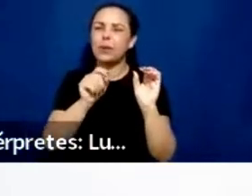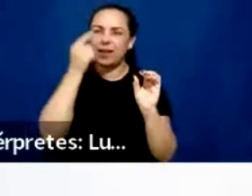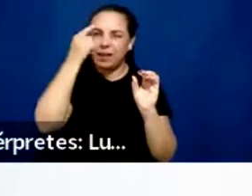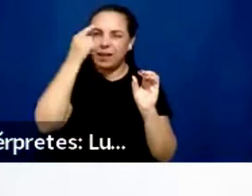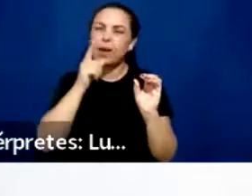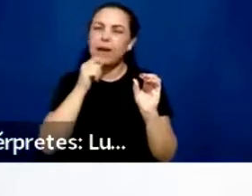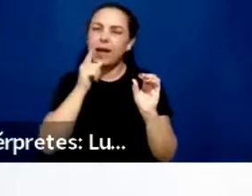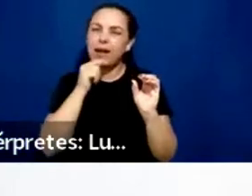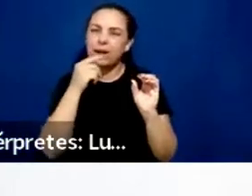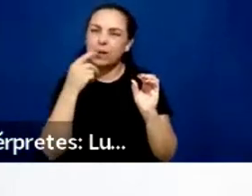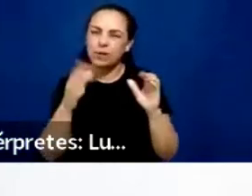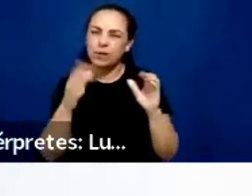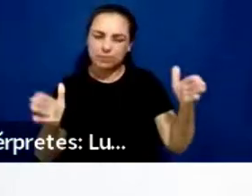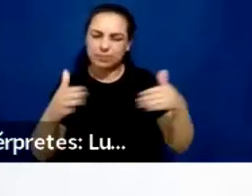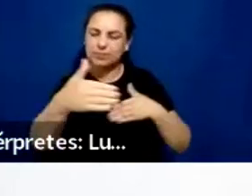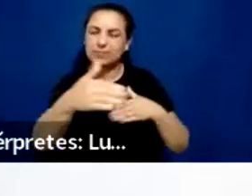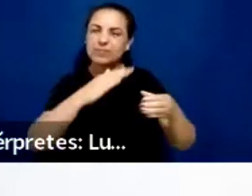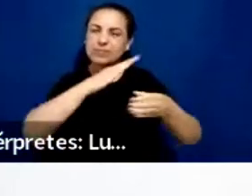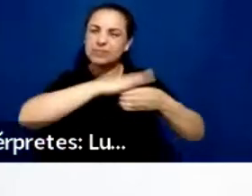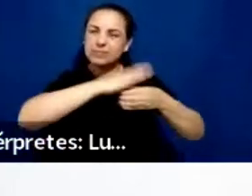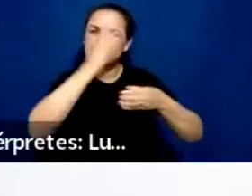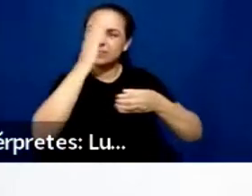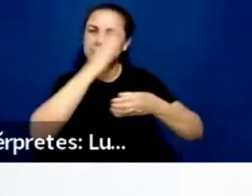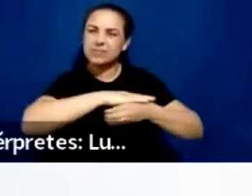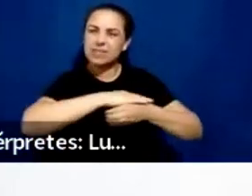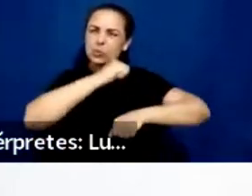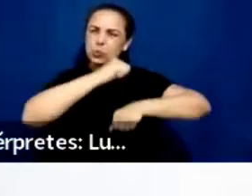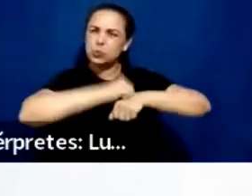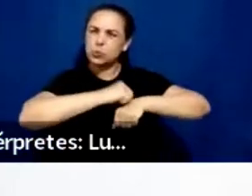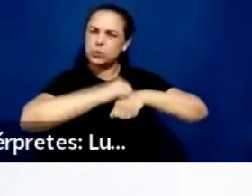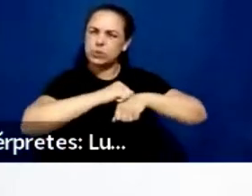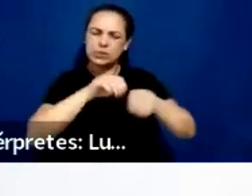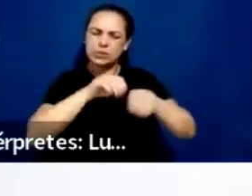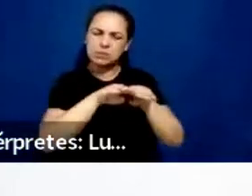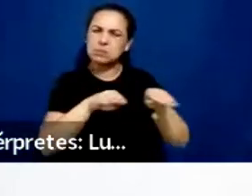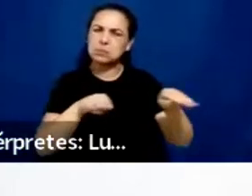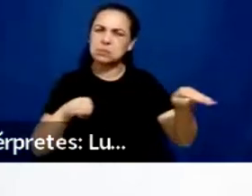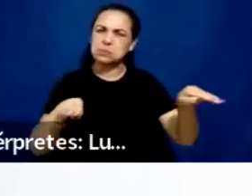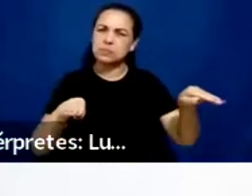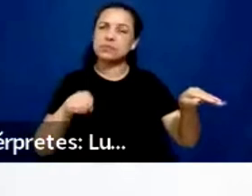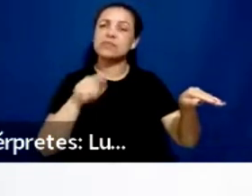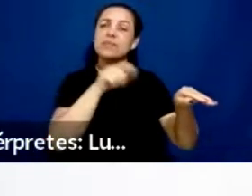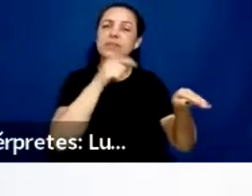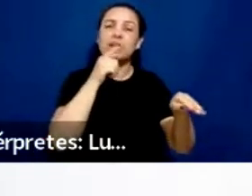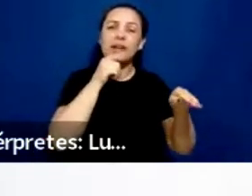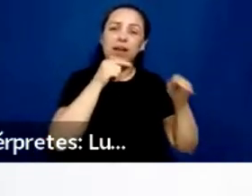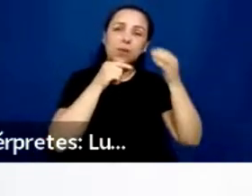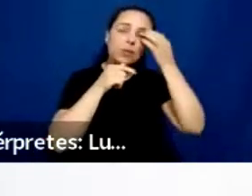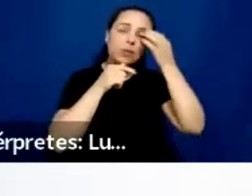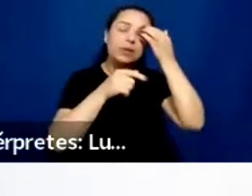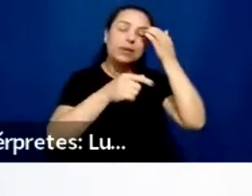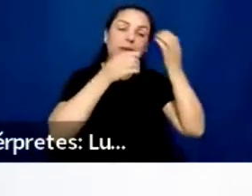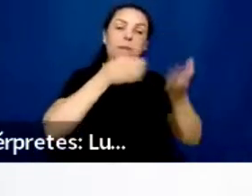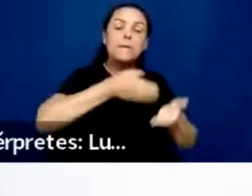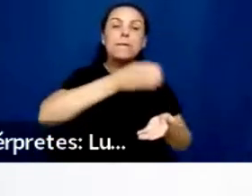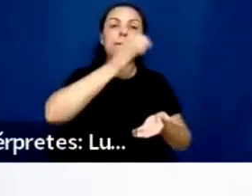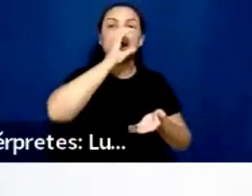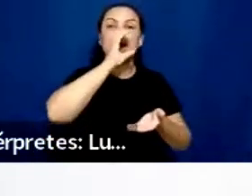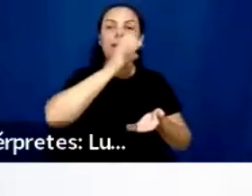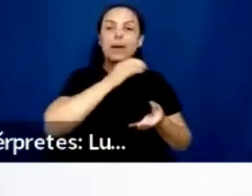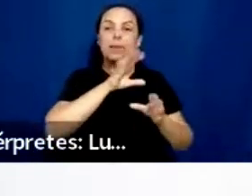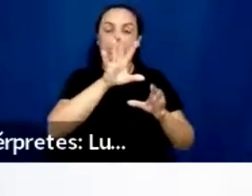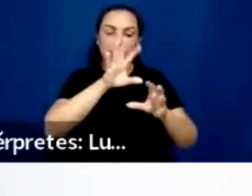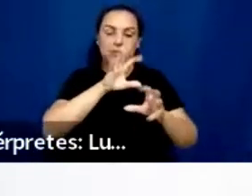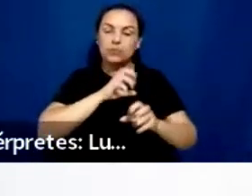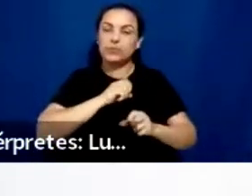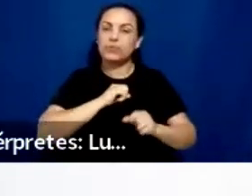vai acontecer? A gente não consegue ter essa hidratação total da nossa célula. Olha